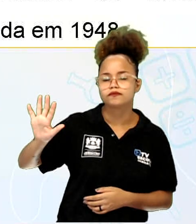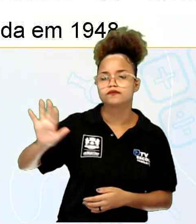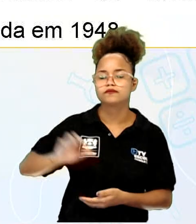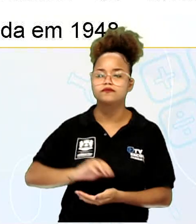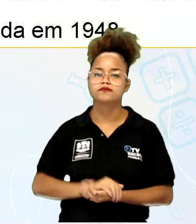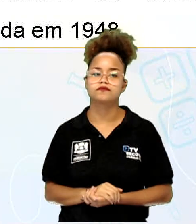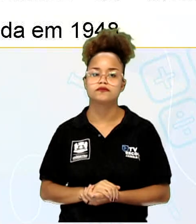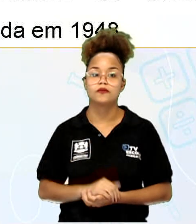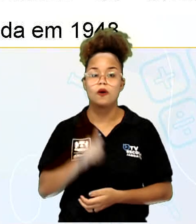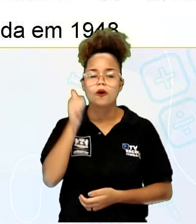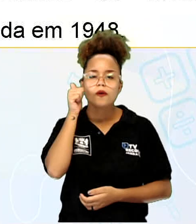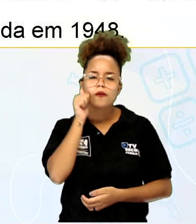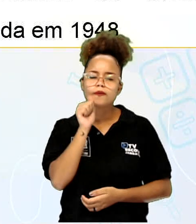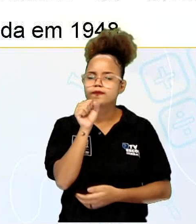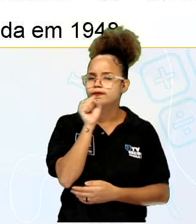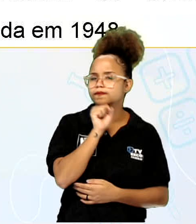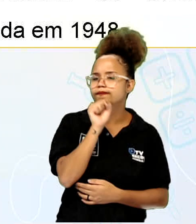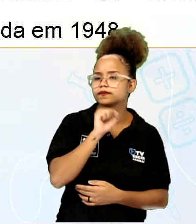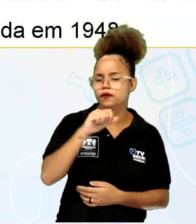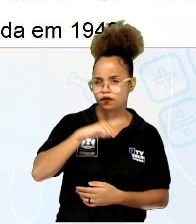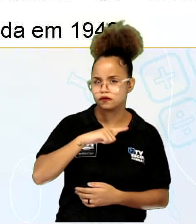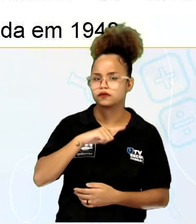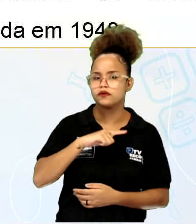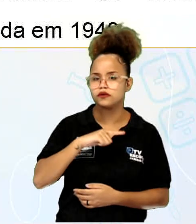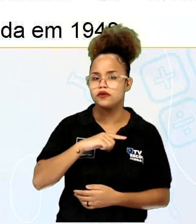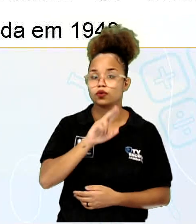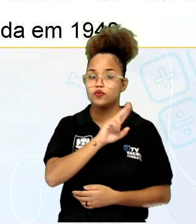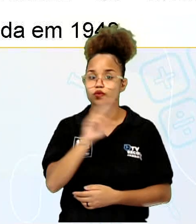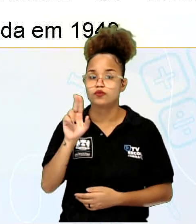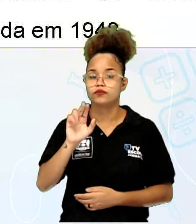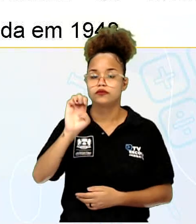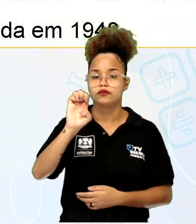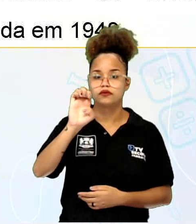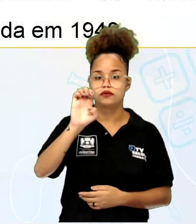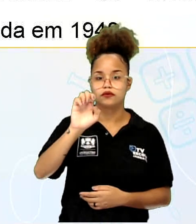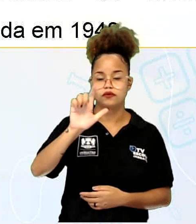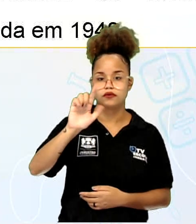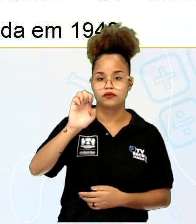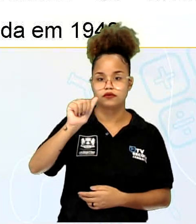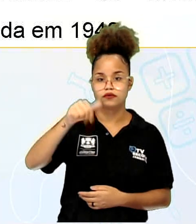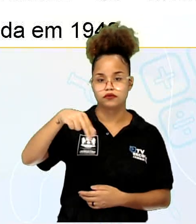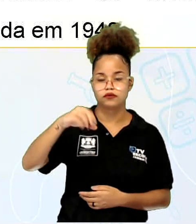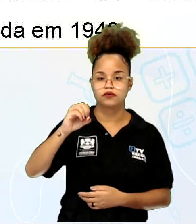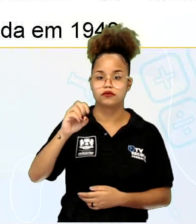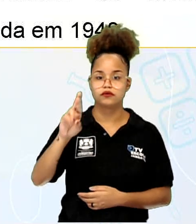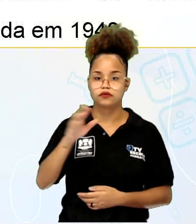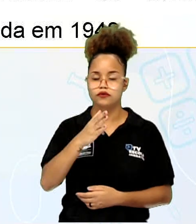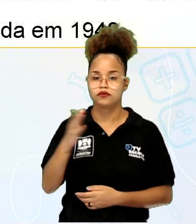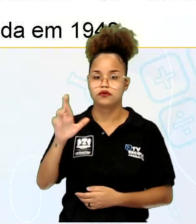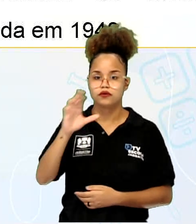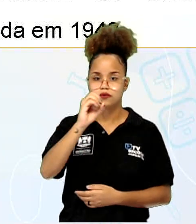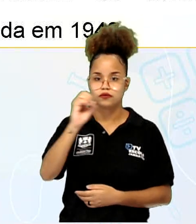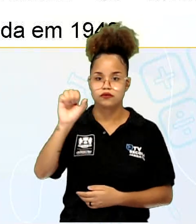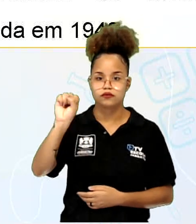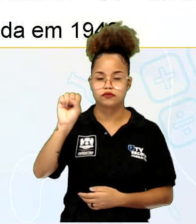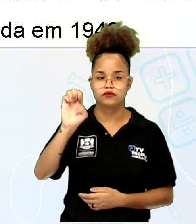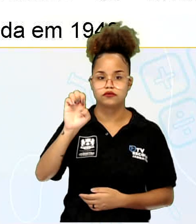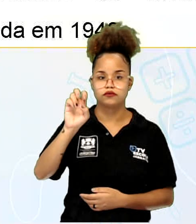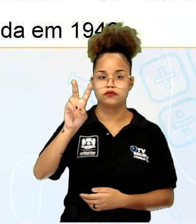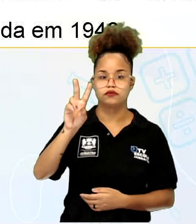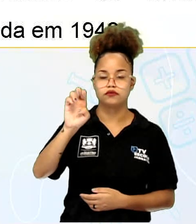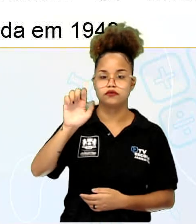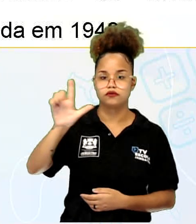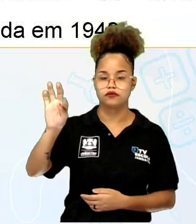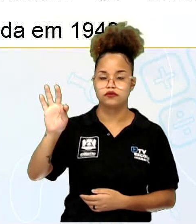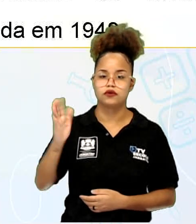Essa senhora que está aqui na imagem se chama Eleanor Roosevelt. Ela é uma